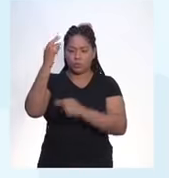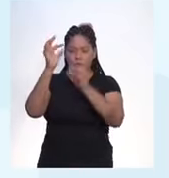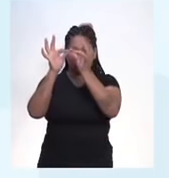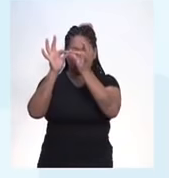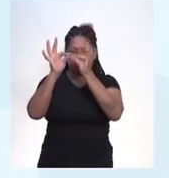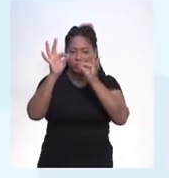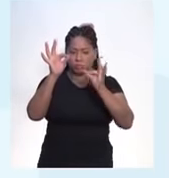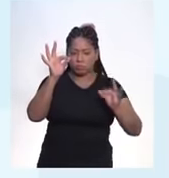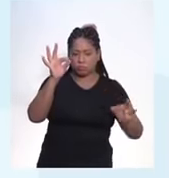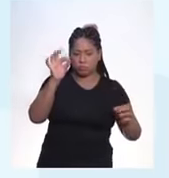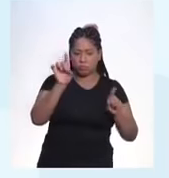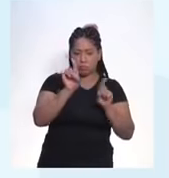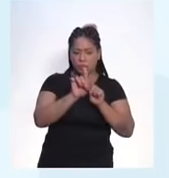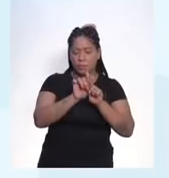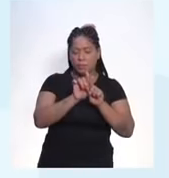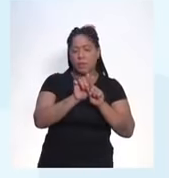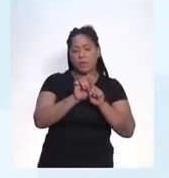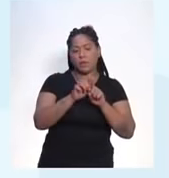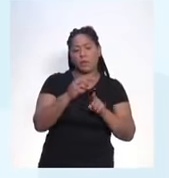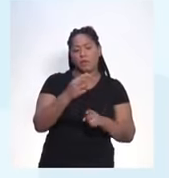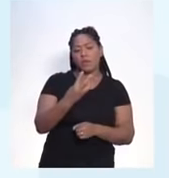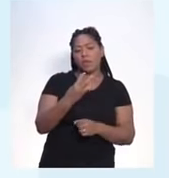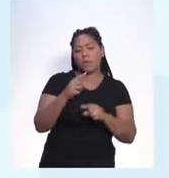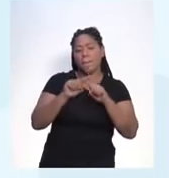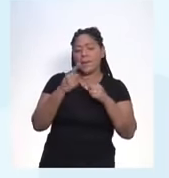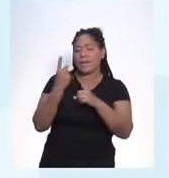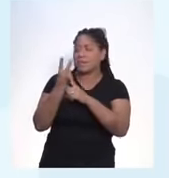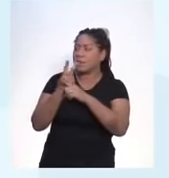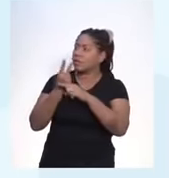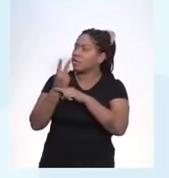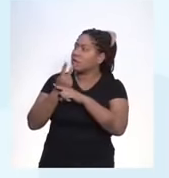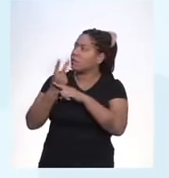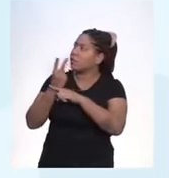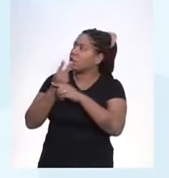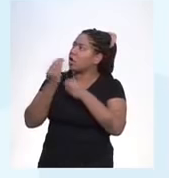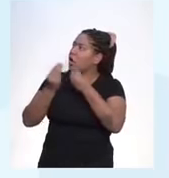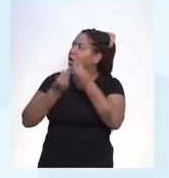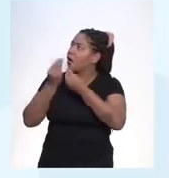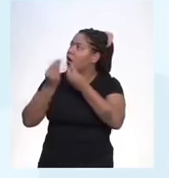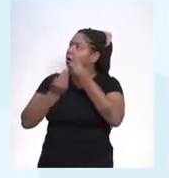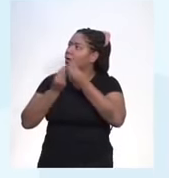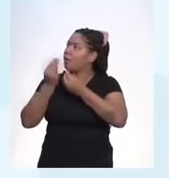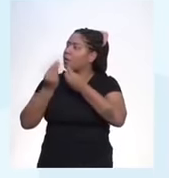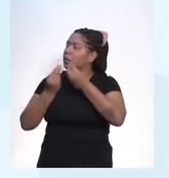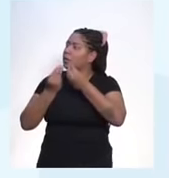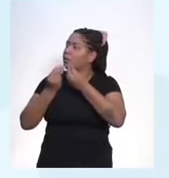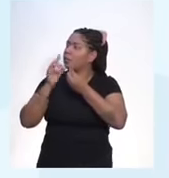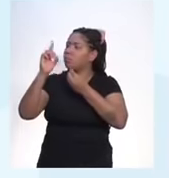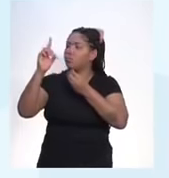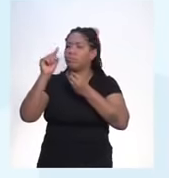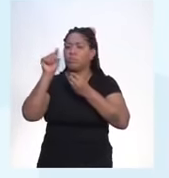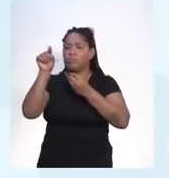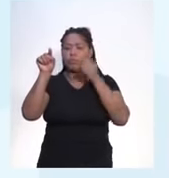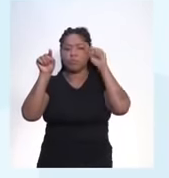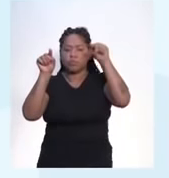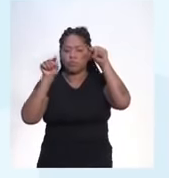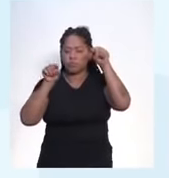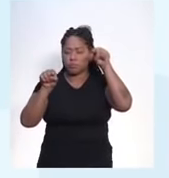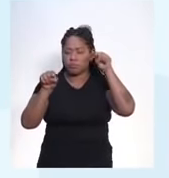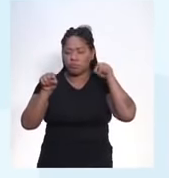só que você vai ter que fazer o que encontrar os pares ordenados primeiro então você tem que encontrar os pares para